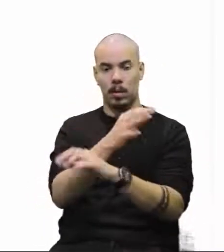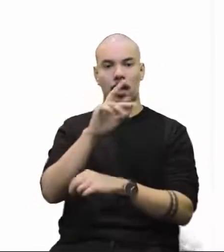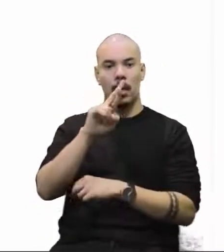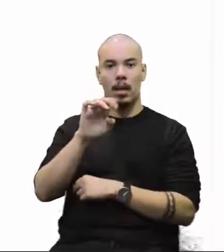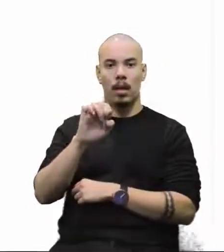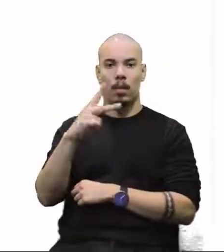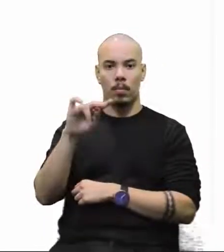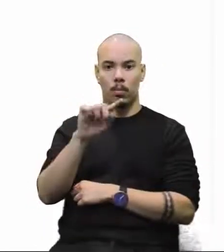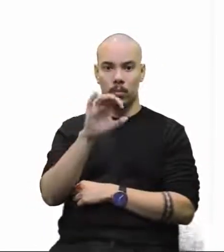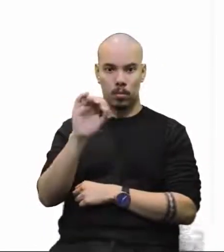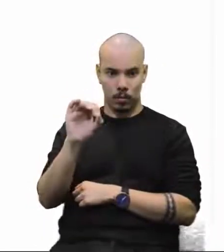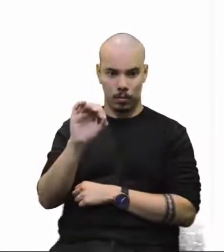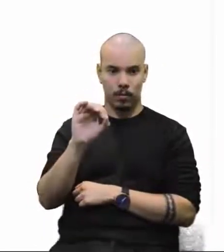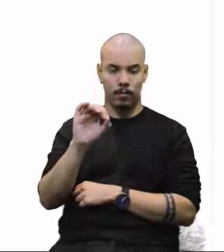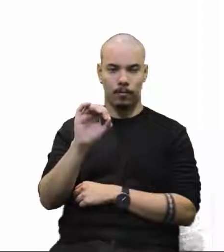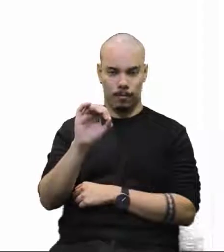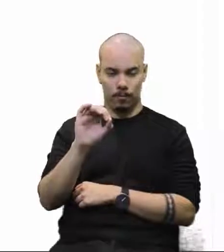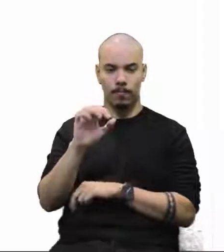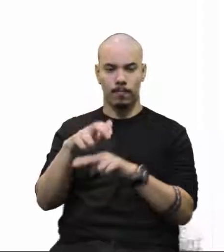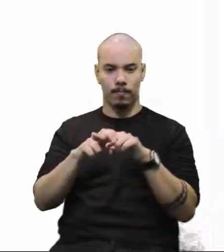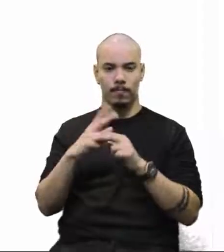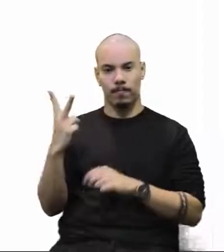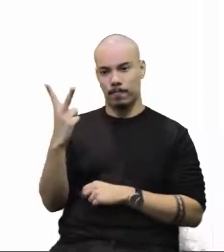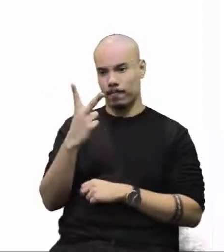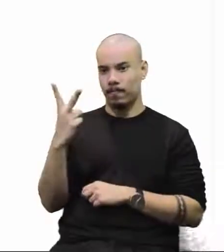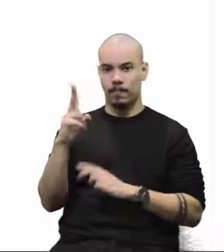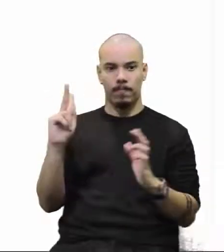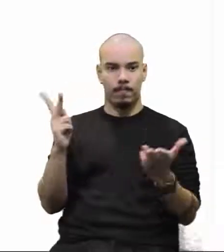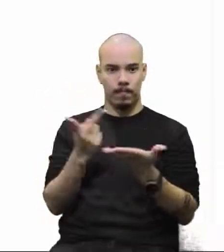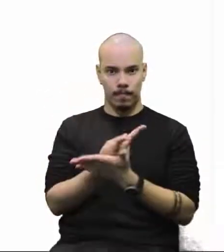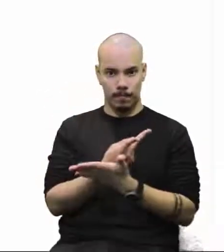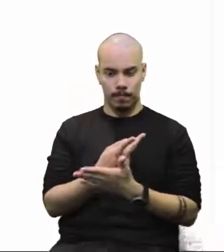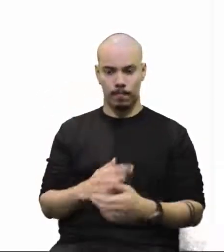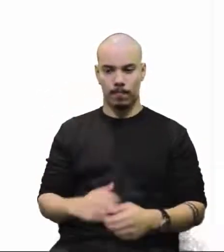Repulsão. Então, aí os dois casos.